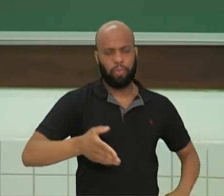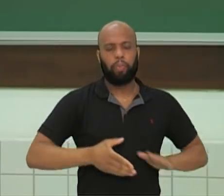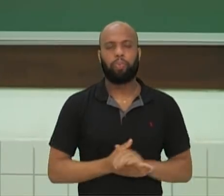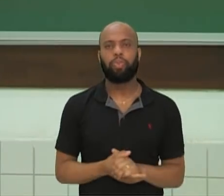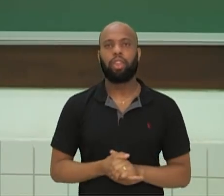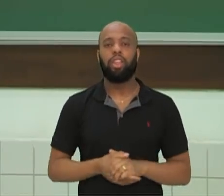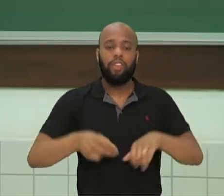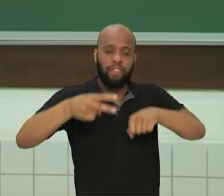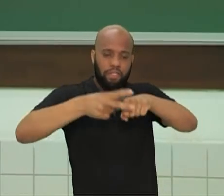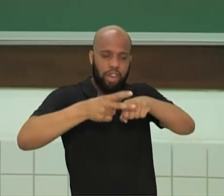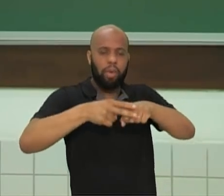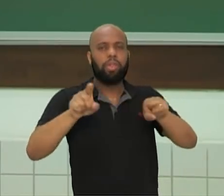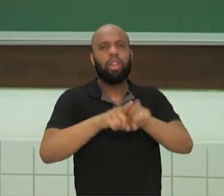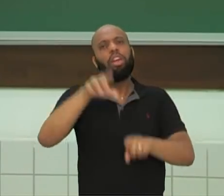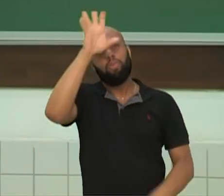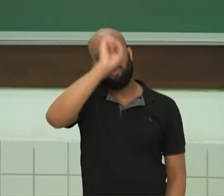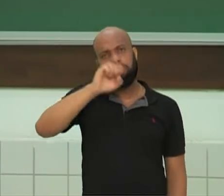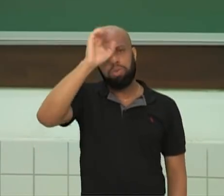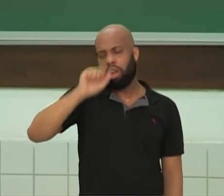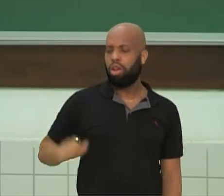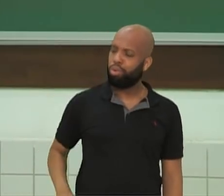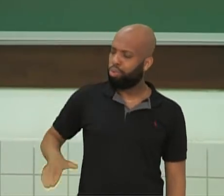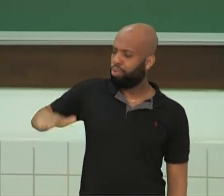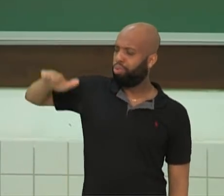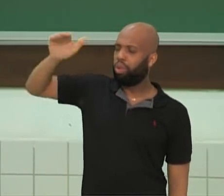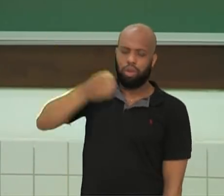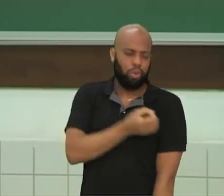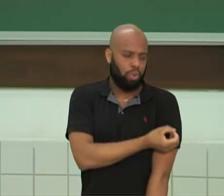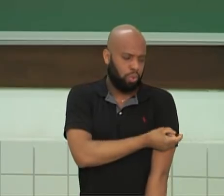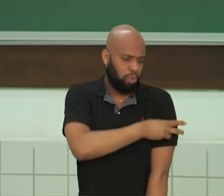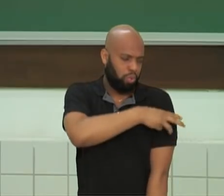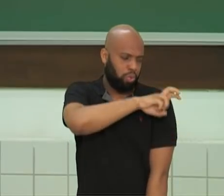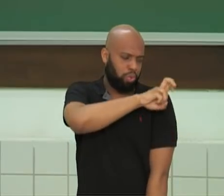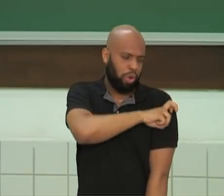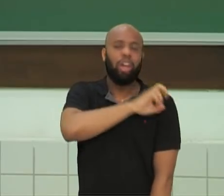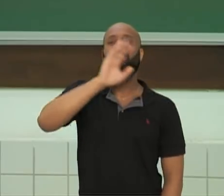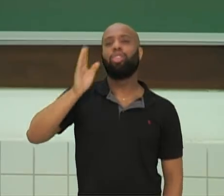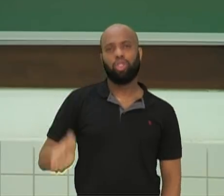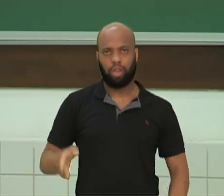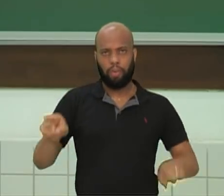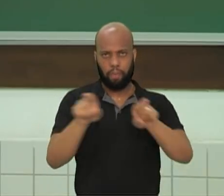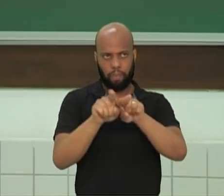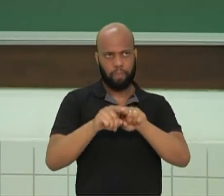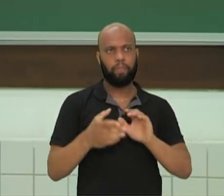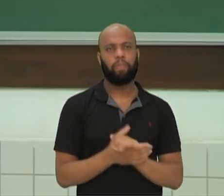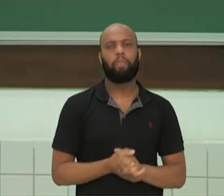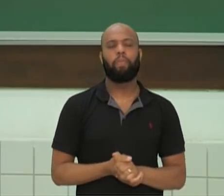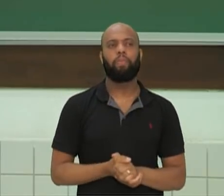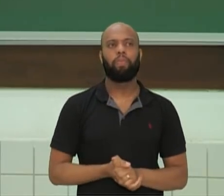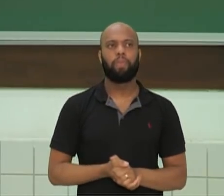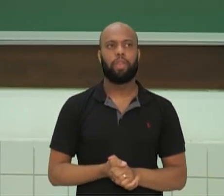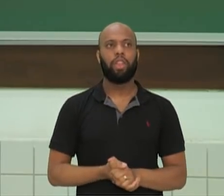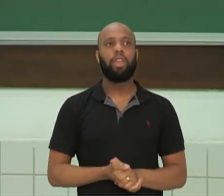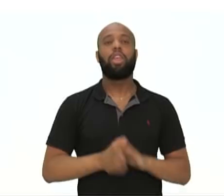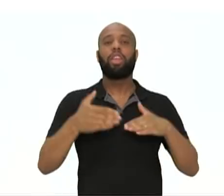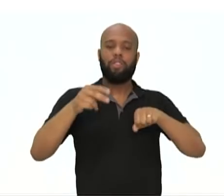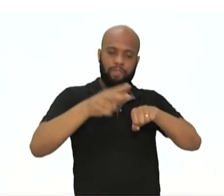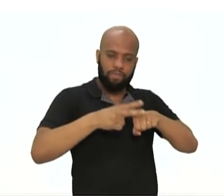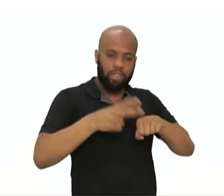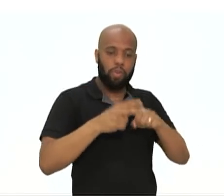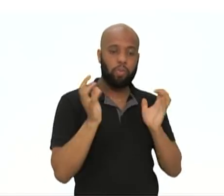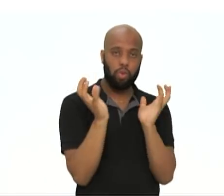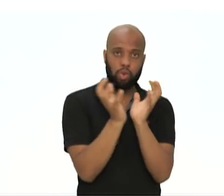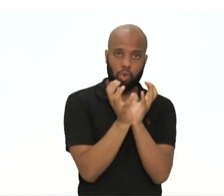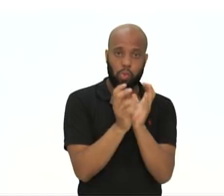E verbo a gente já vem aprendendo lá desde o ensino fundamental 1, não é? Então vamos lá, dar sequência. Então o verbo é a classe